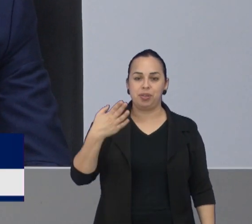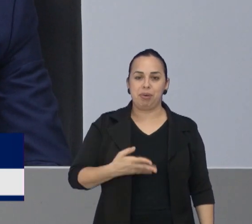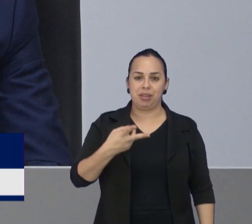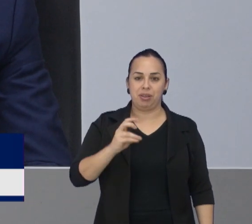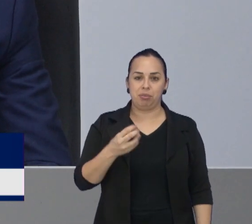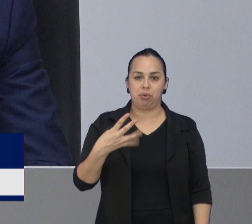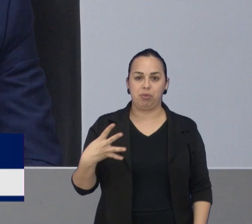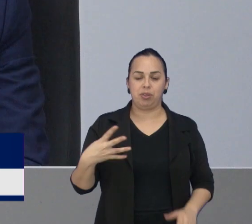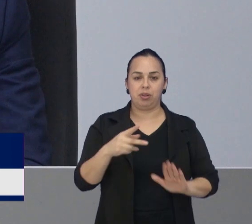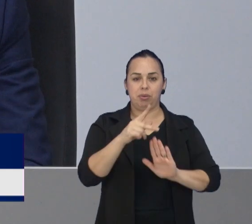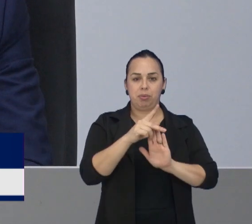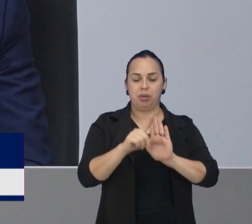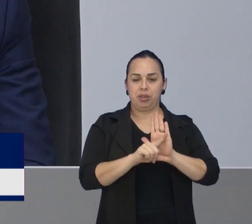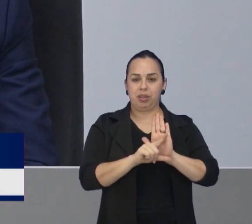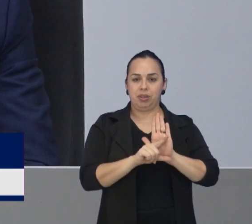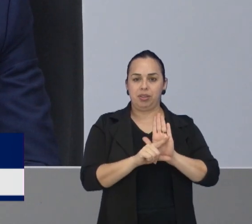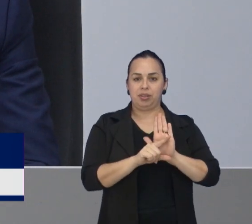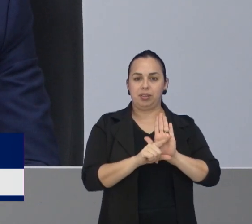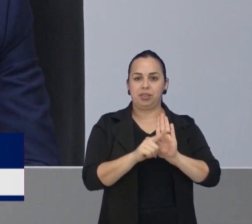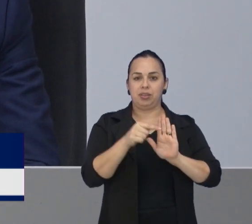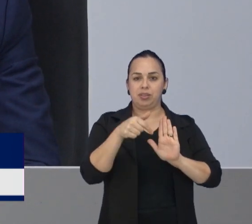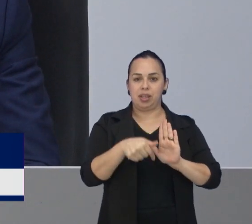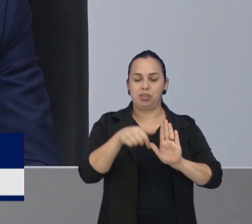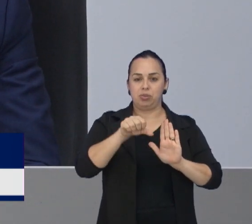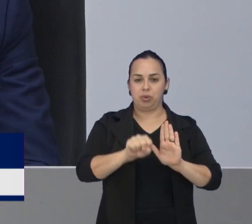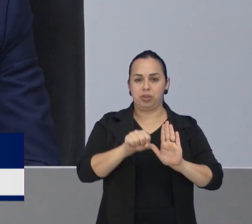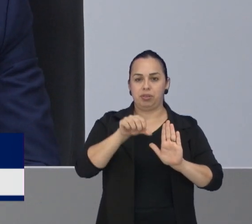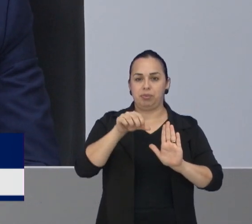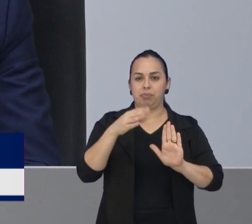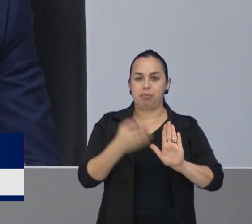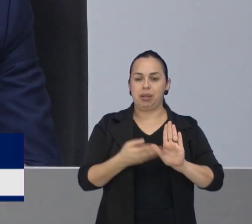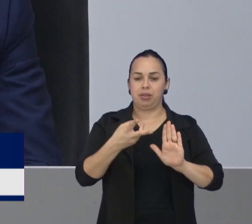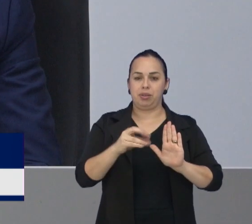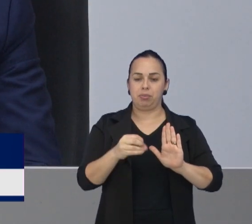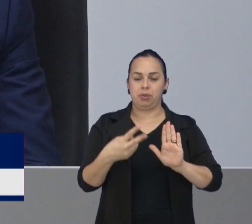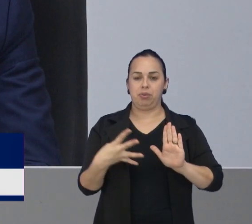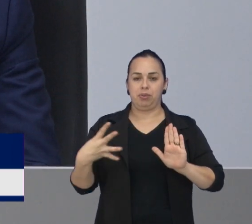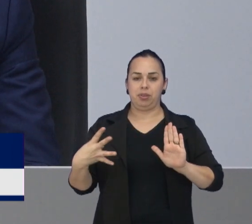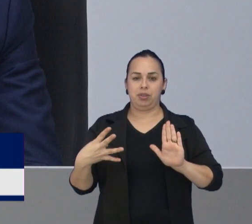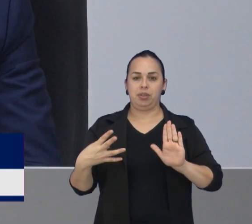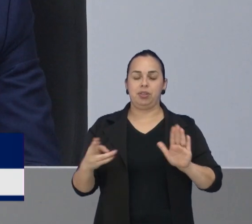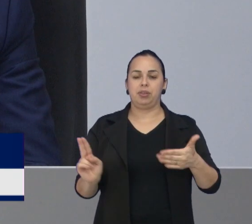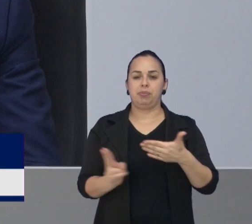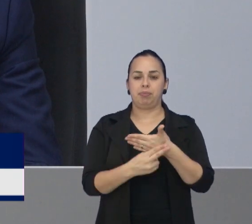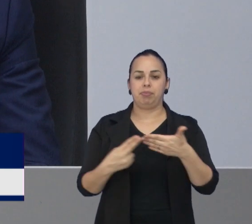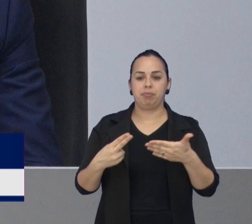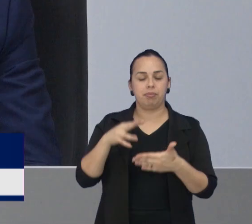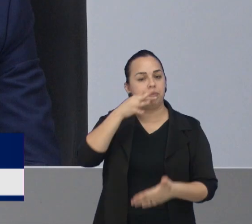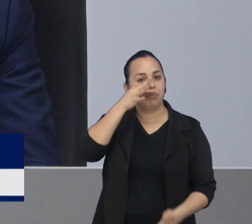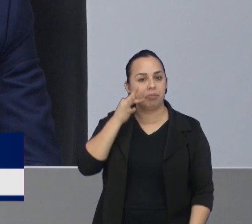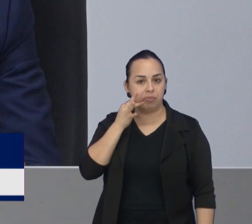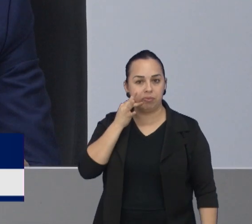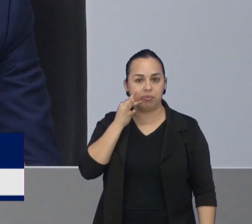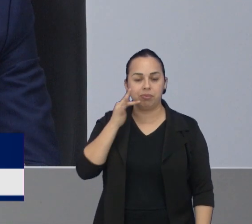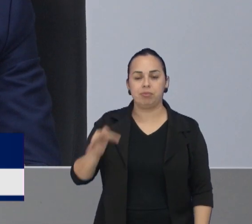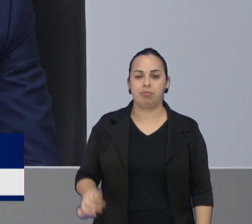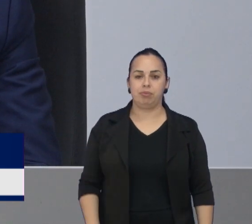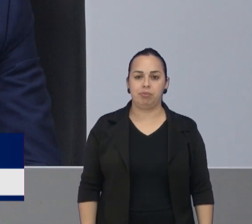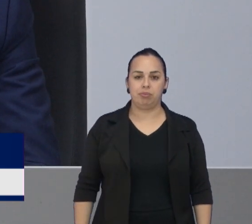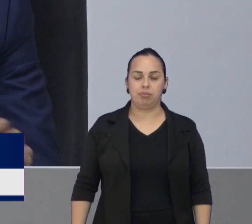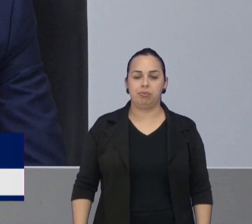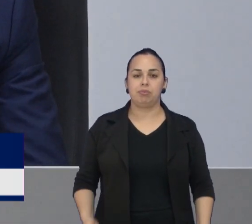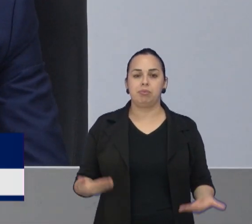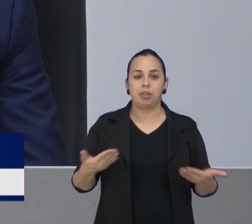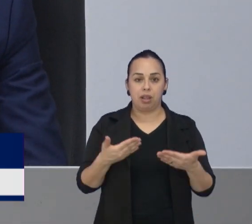2912/2024, projeto de lei número 78/2024, autoria do vereador Fabão Zagueiro.